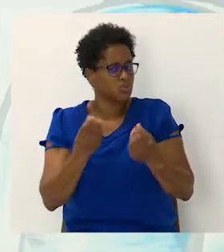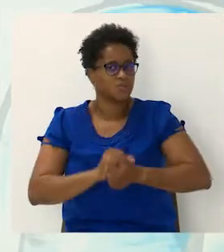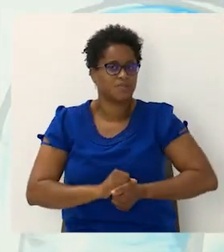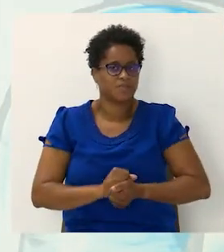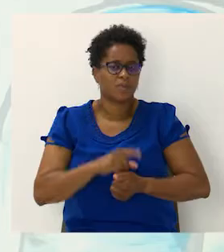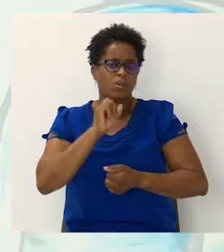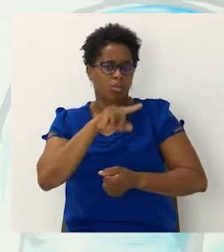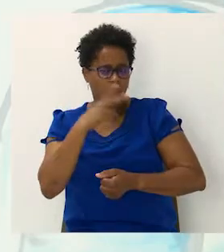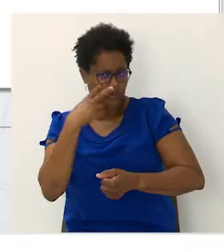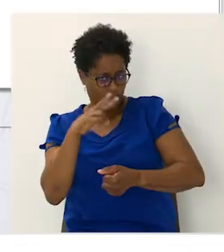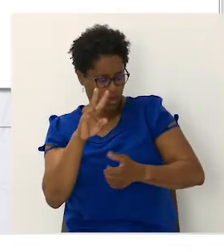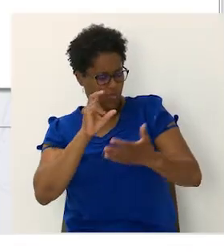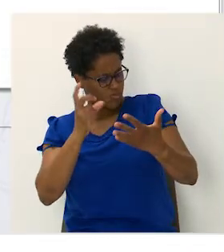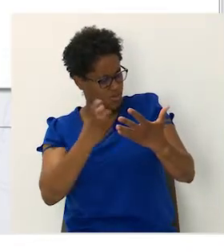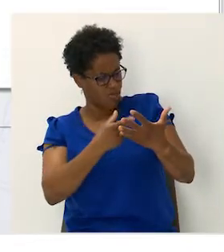Como podem observar.